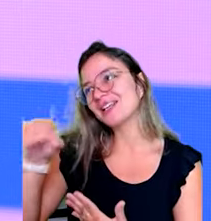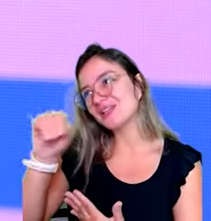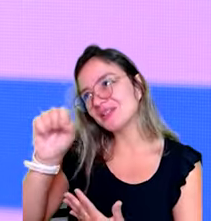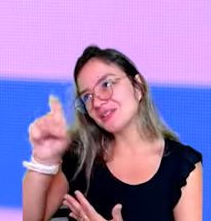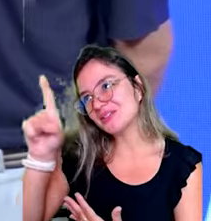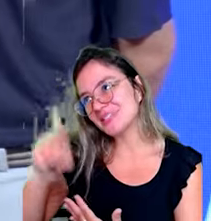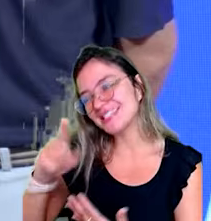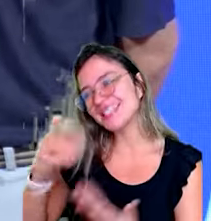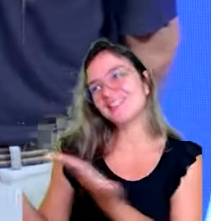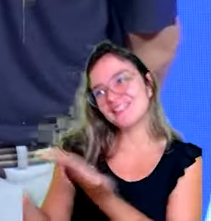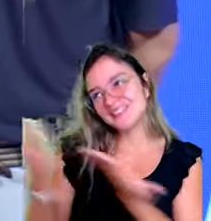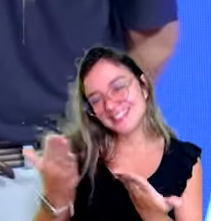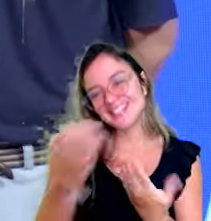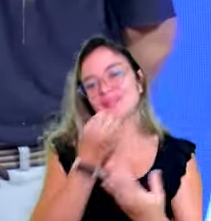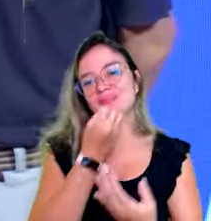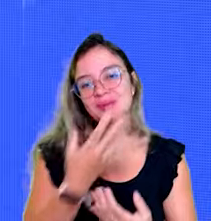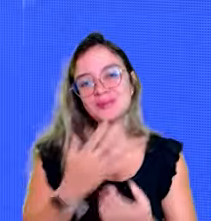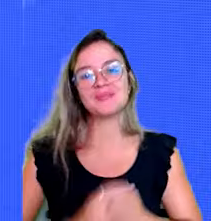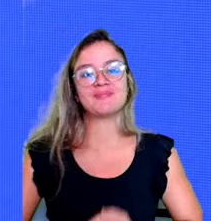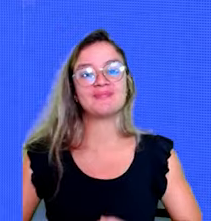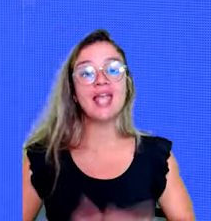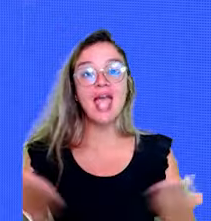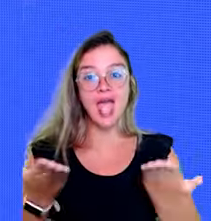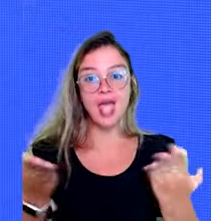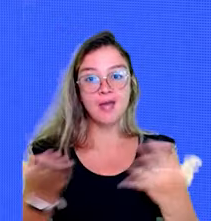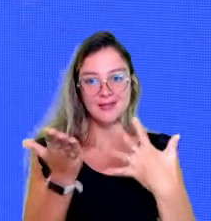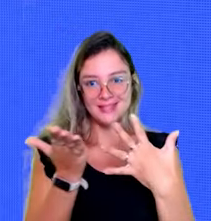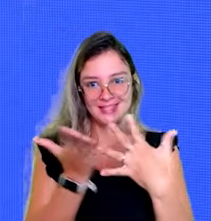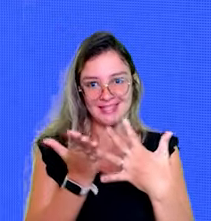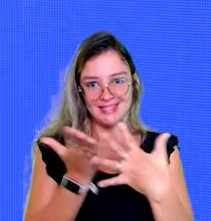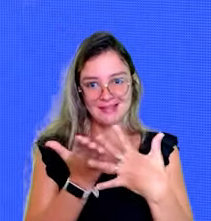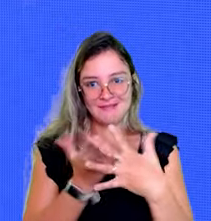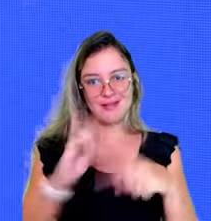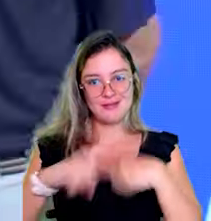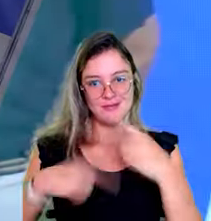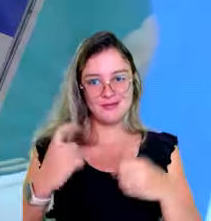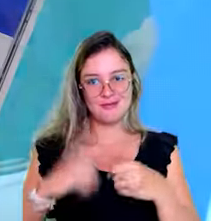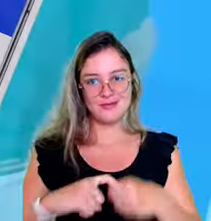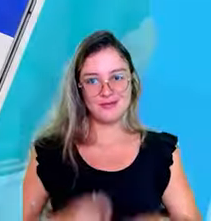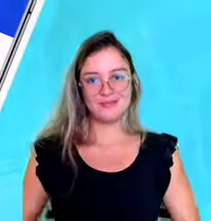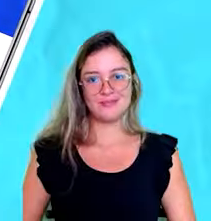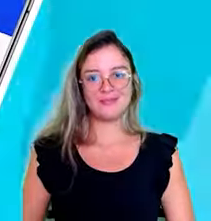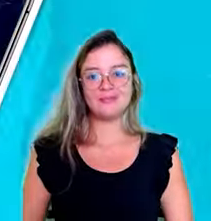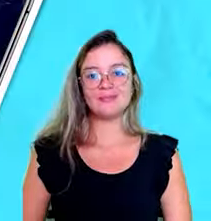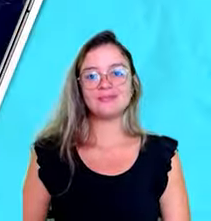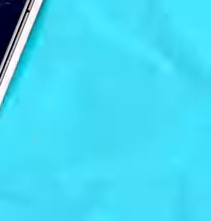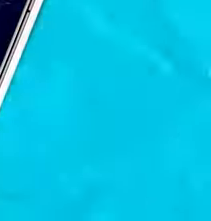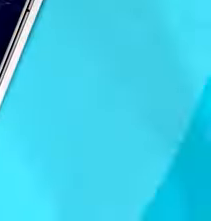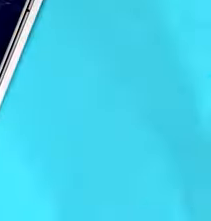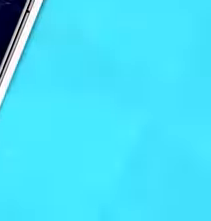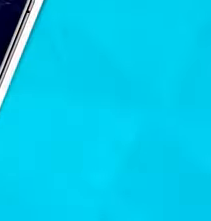Venâncio? Eu que agradeço, obrigado pelo convite. Nós vamos para um breve intervalo e voltamos em instantes.